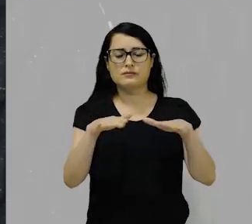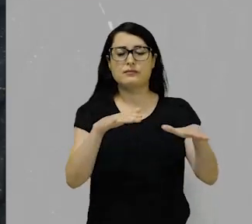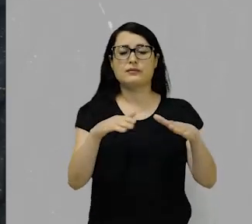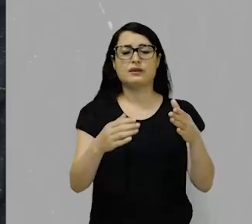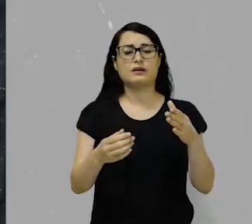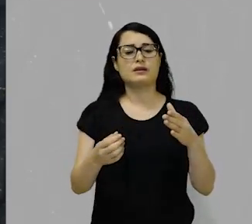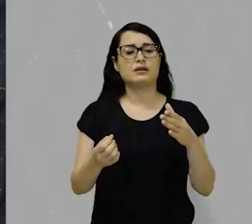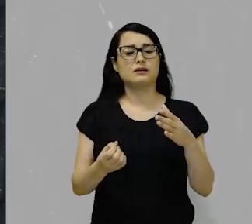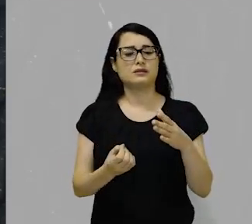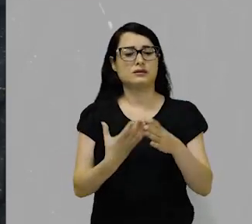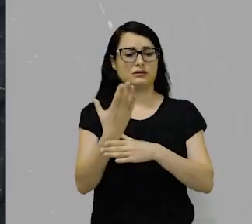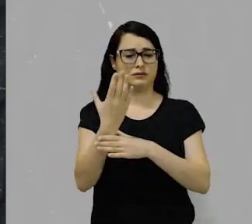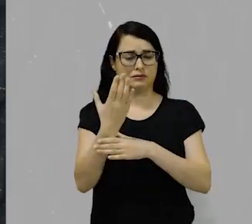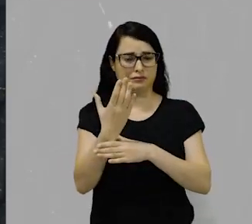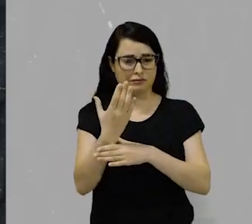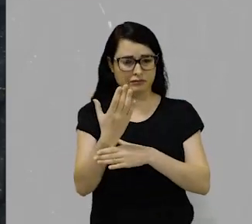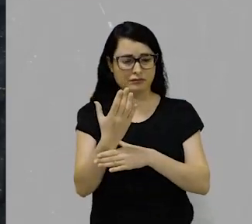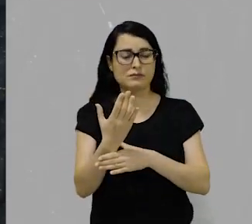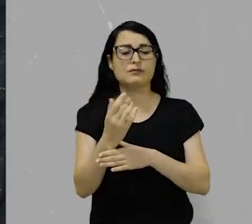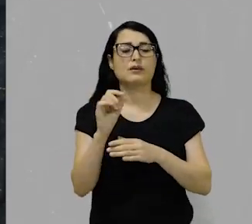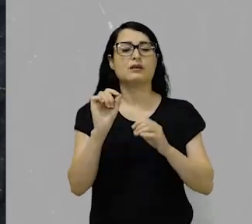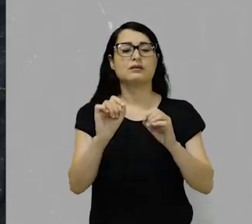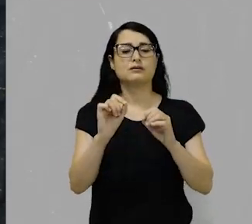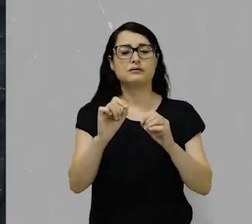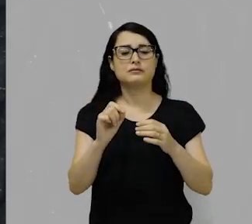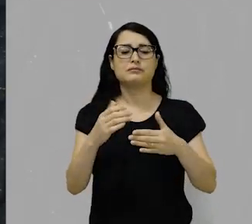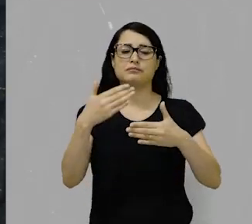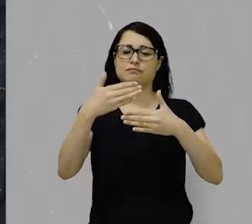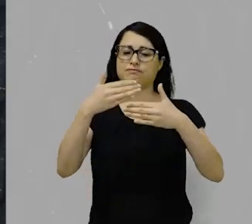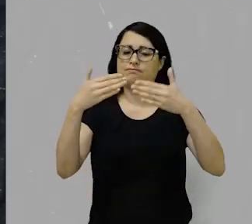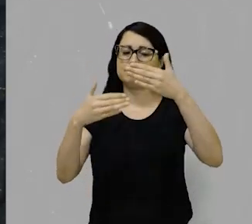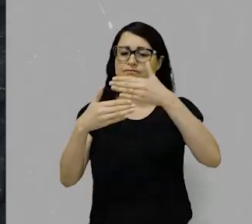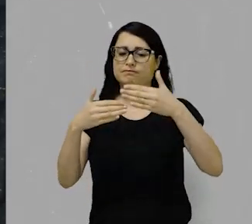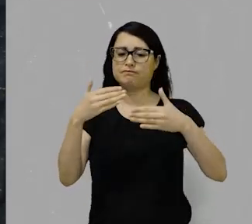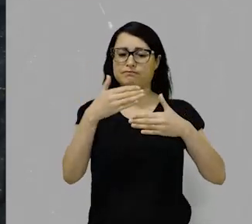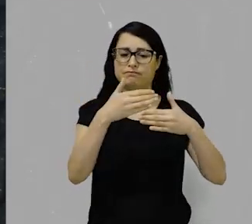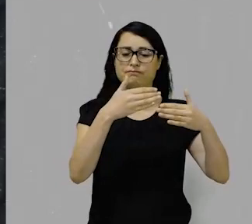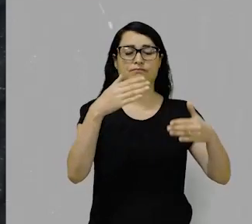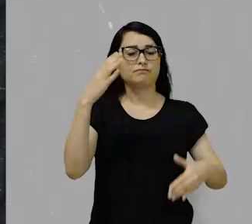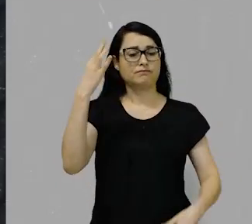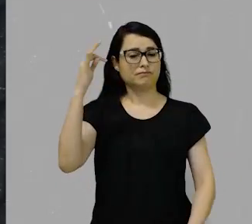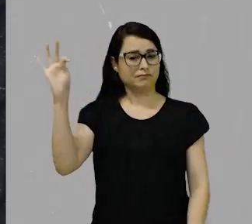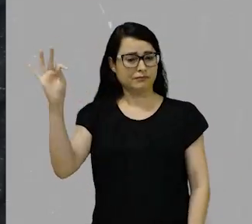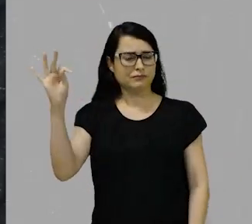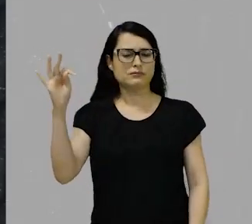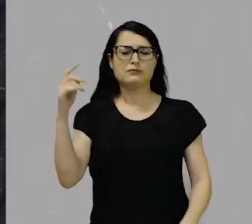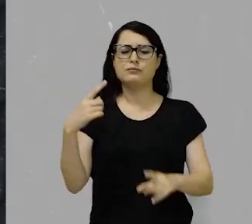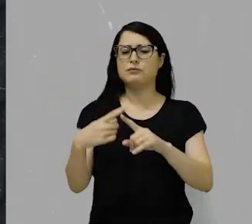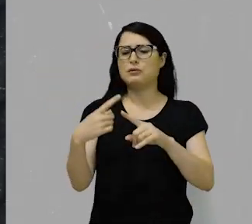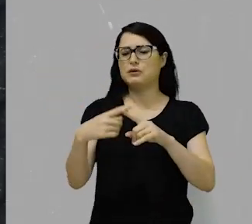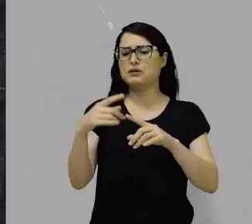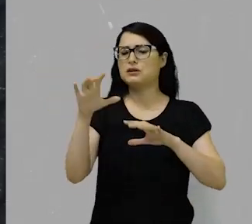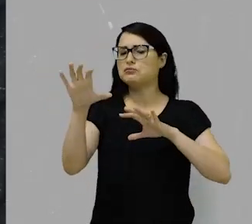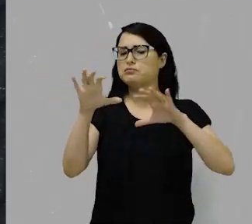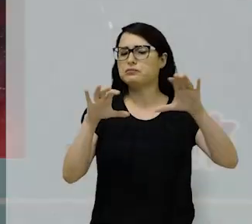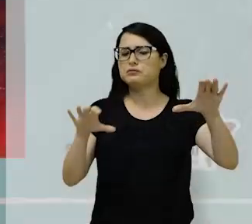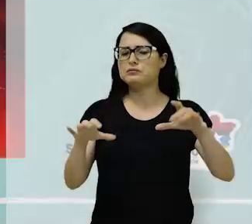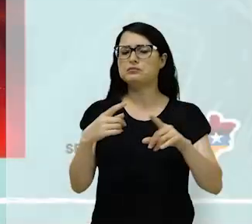surge a teoria da tectônica de placas. Aí tu me pergunta, Marcos, por que essas placas se